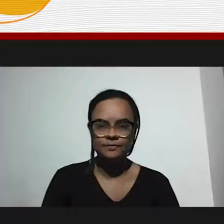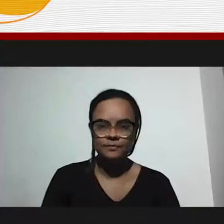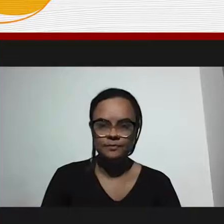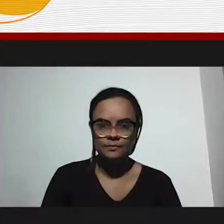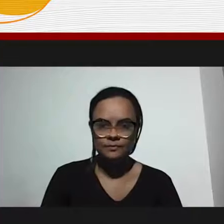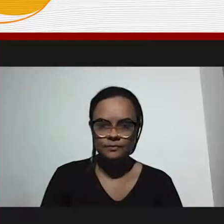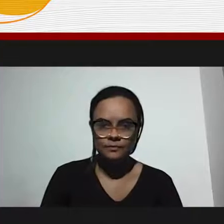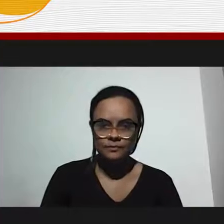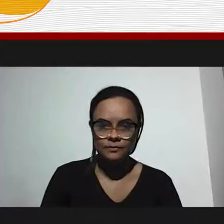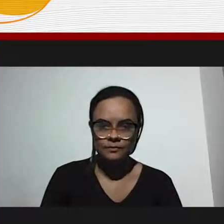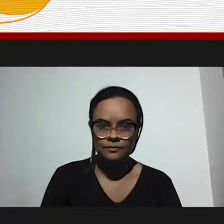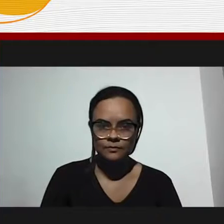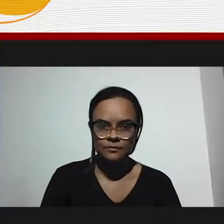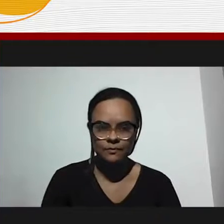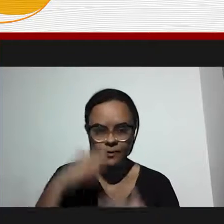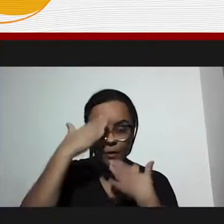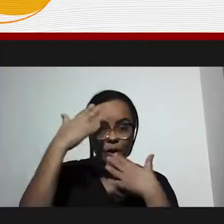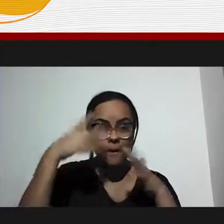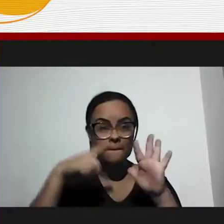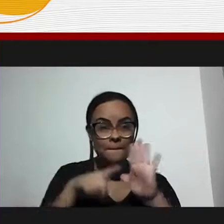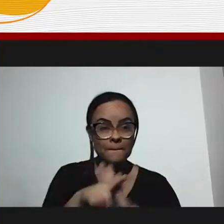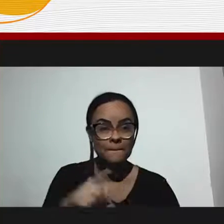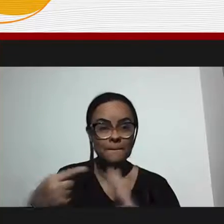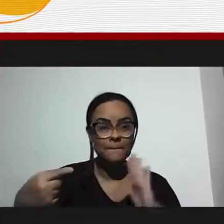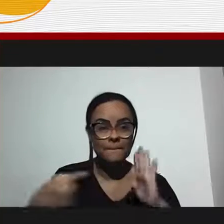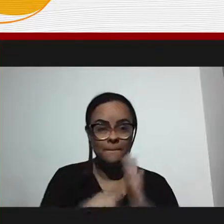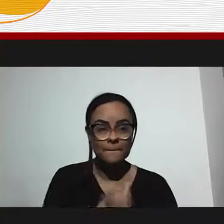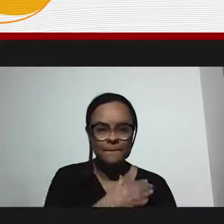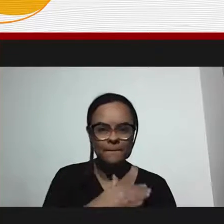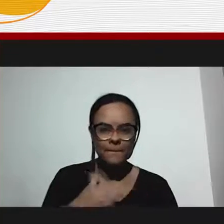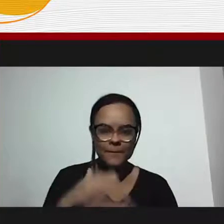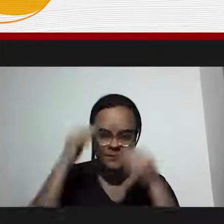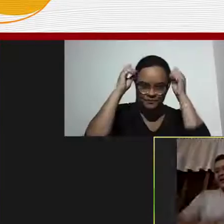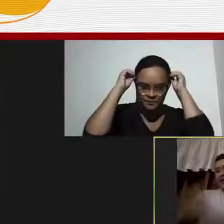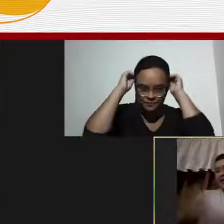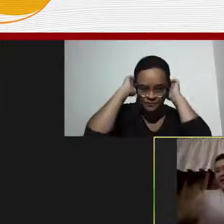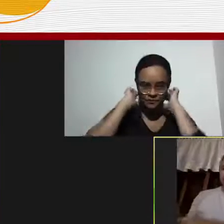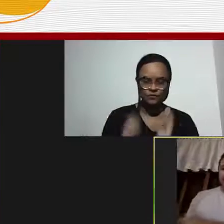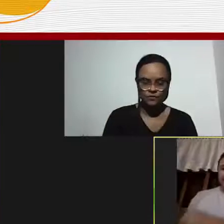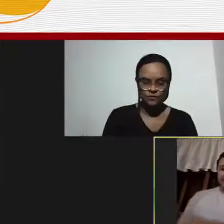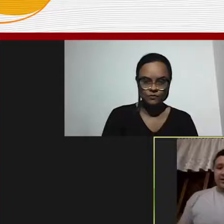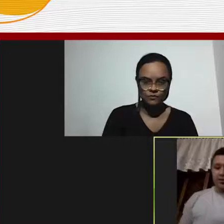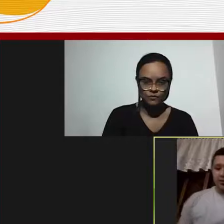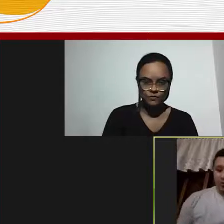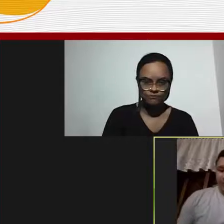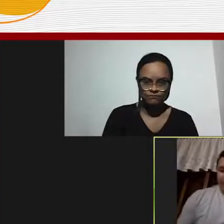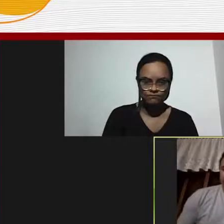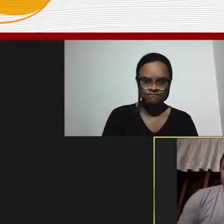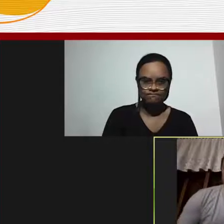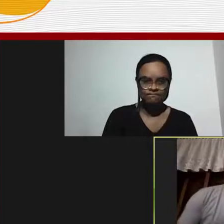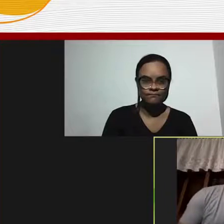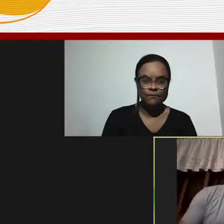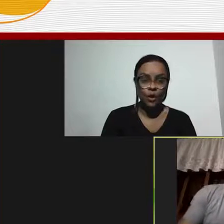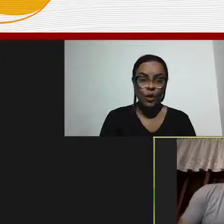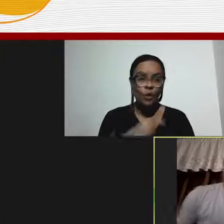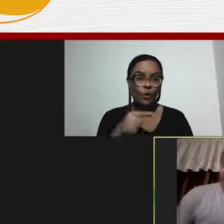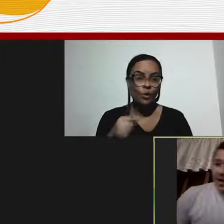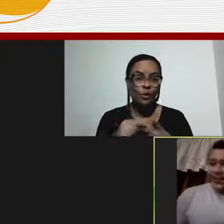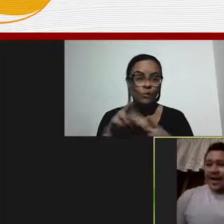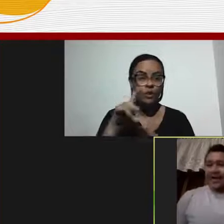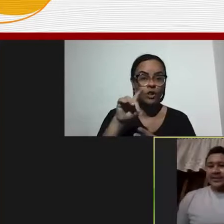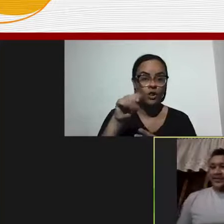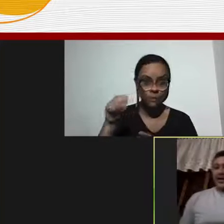gestores e governantes? Qual a mensagem? Ariane, obrigado pela pergunta. Vou começar a responder, aí depois o Pedrão